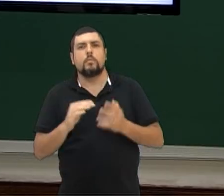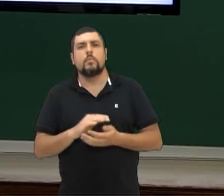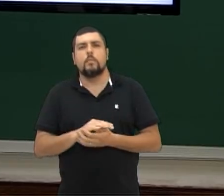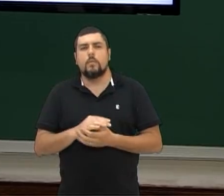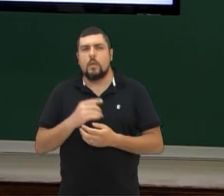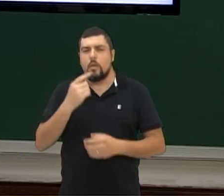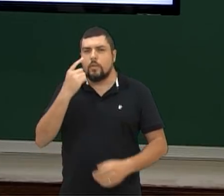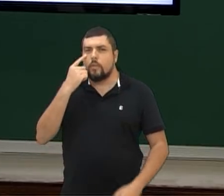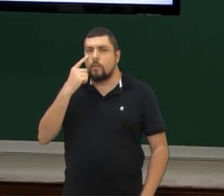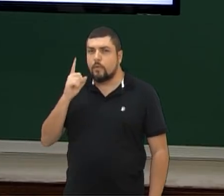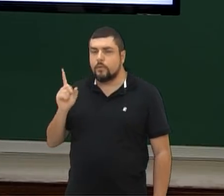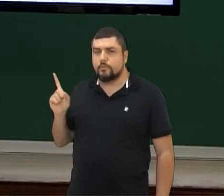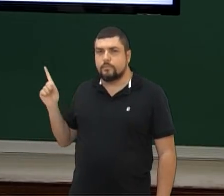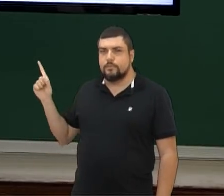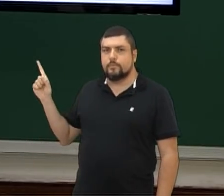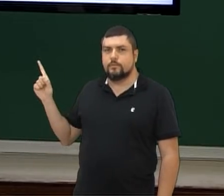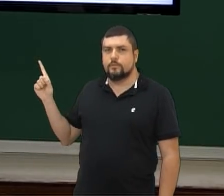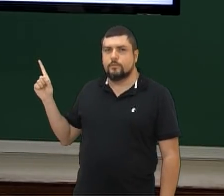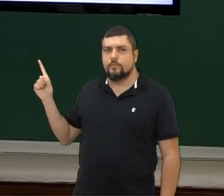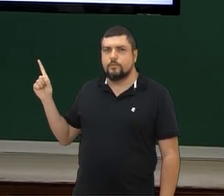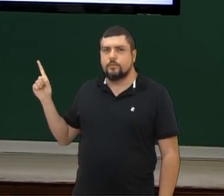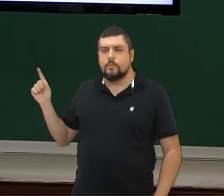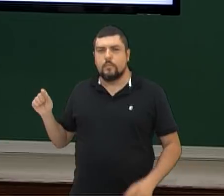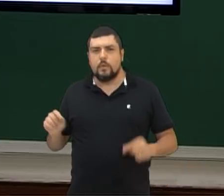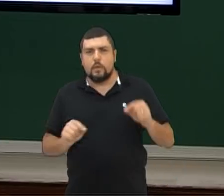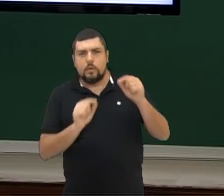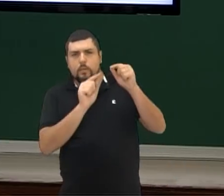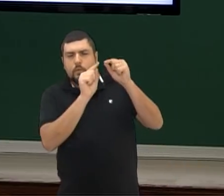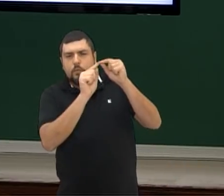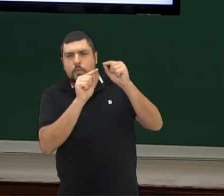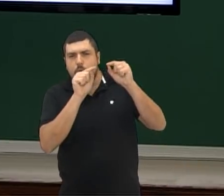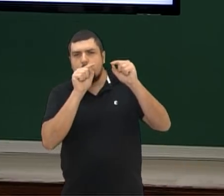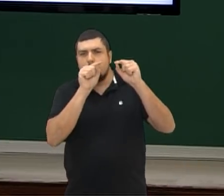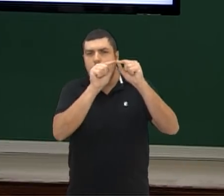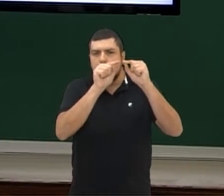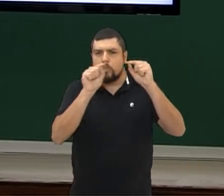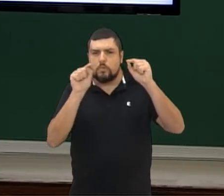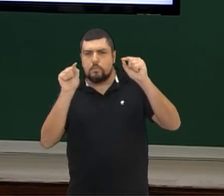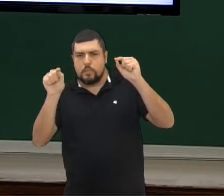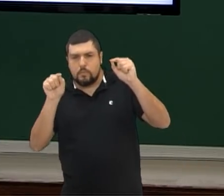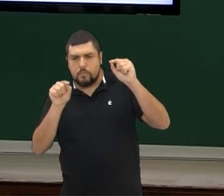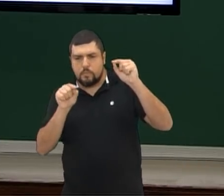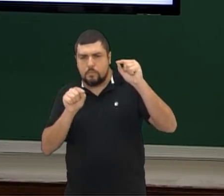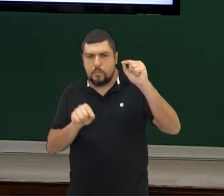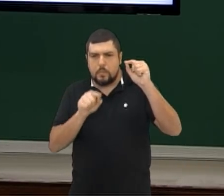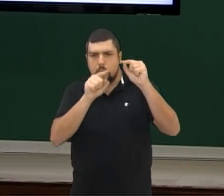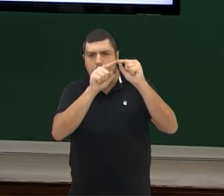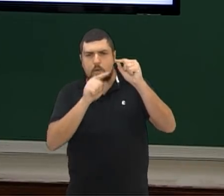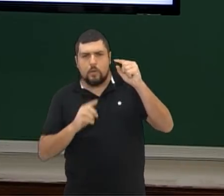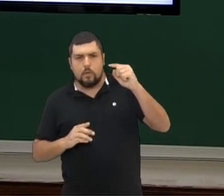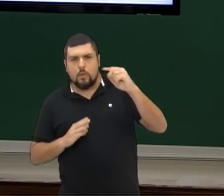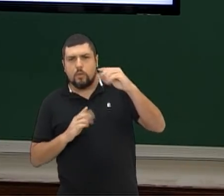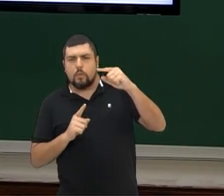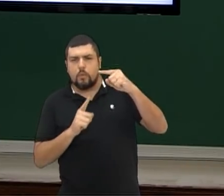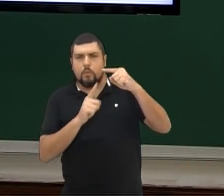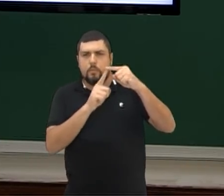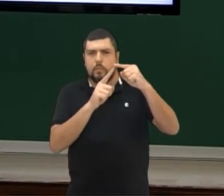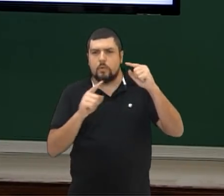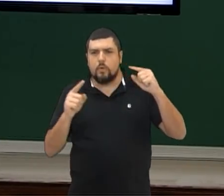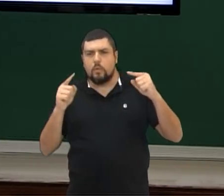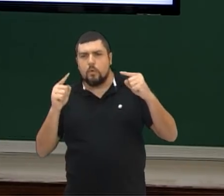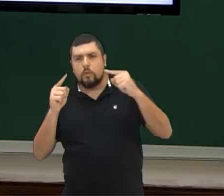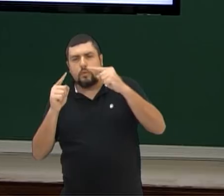pontos que fecham o polígono, formando aí a figura, seja ela um